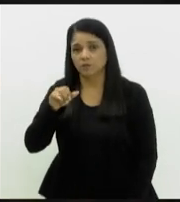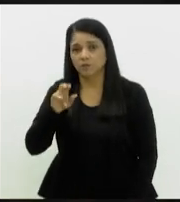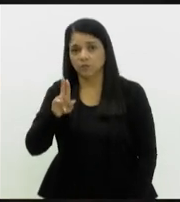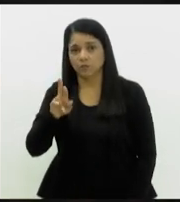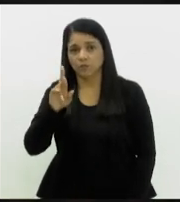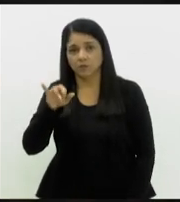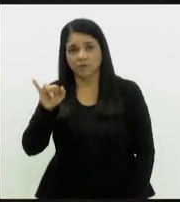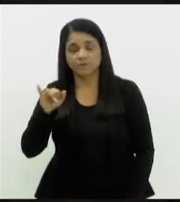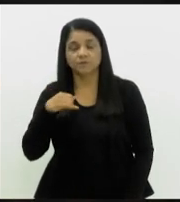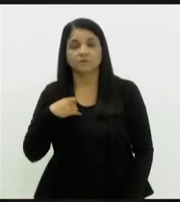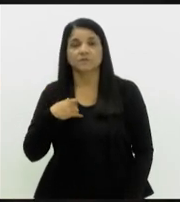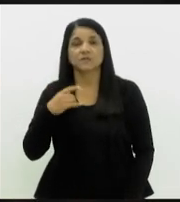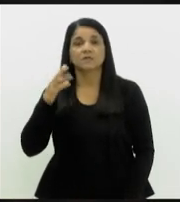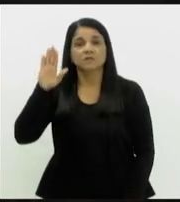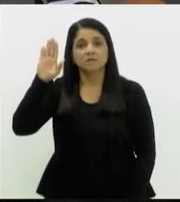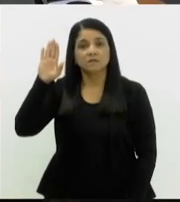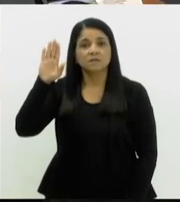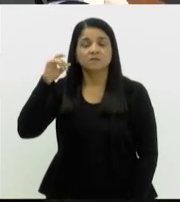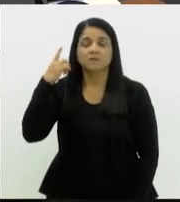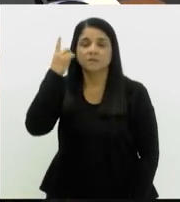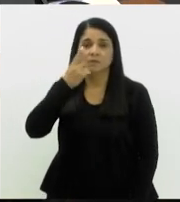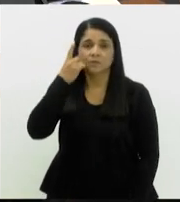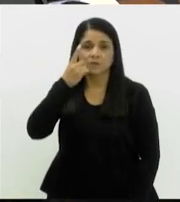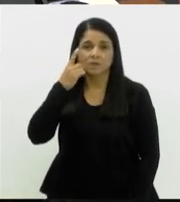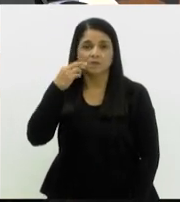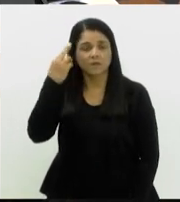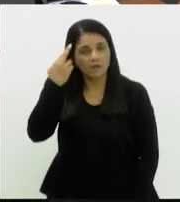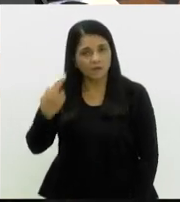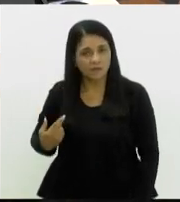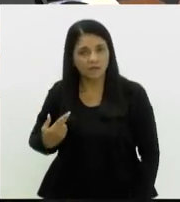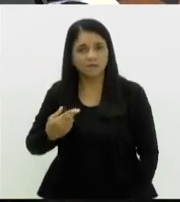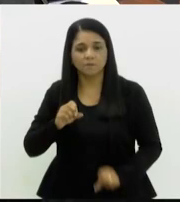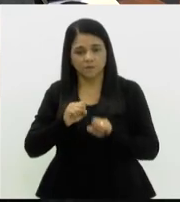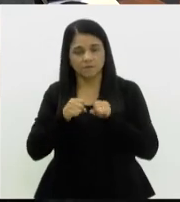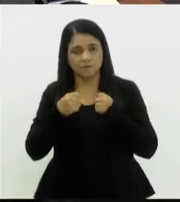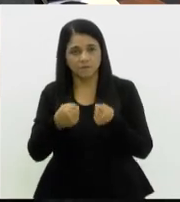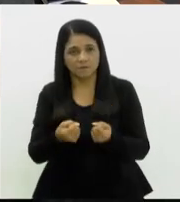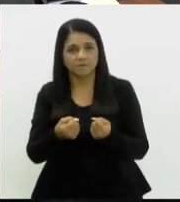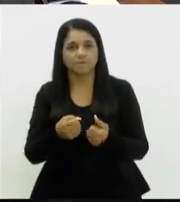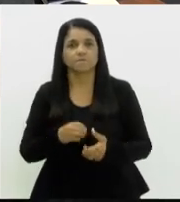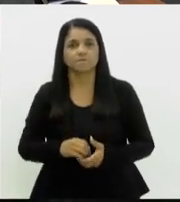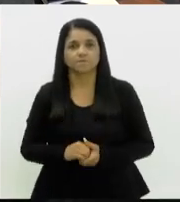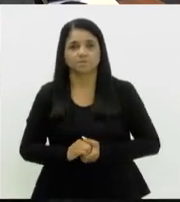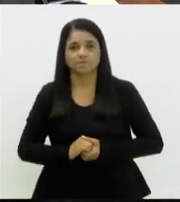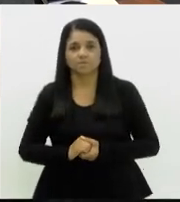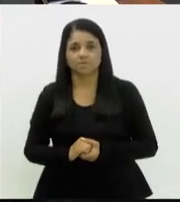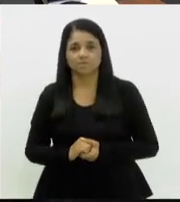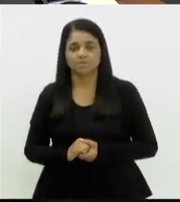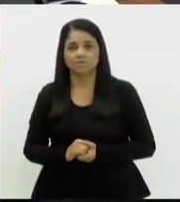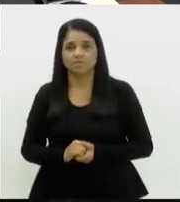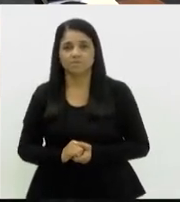defender, senhor presidente. Deputada Renata Souza.